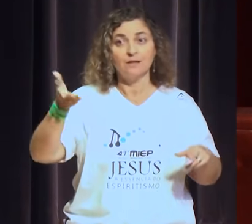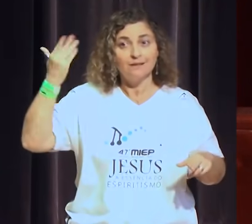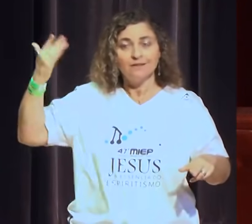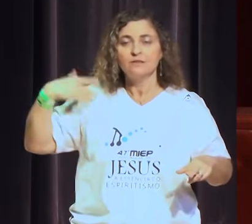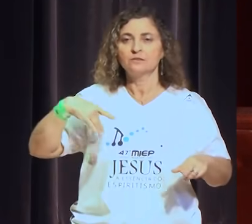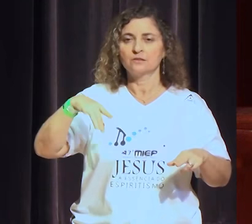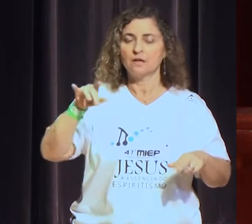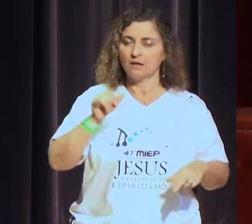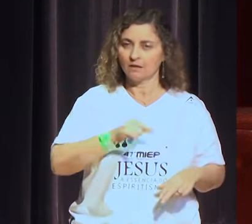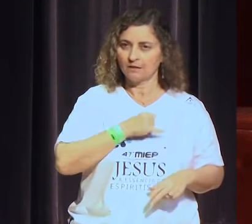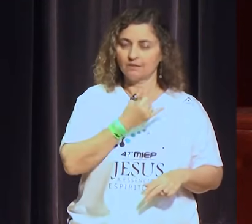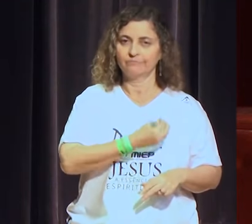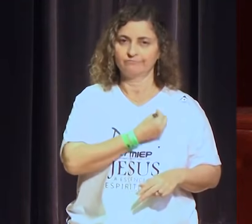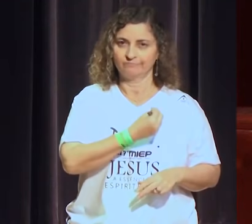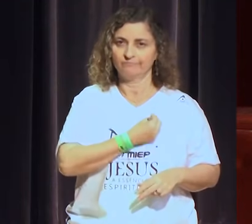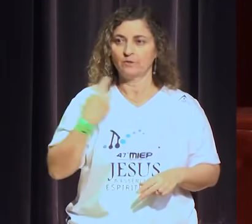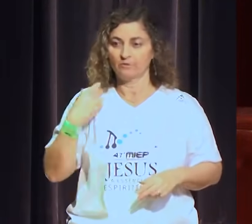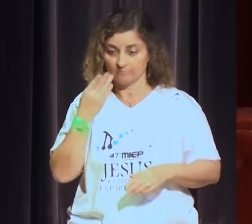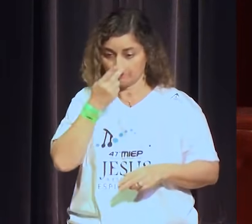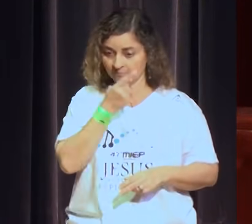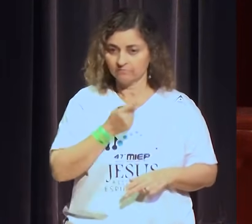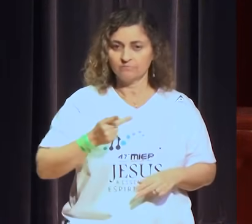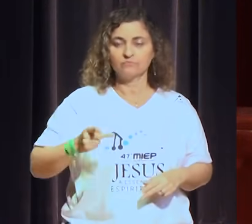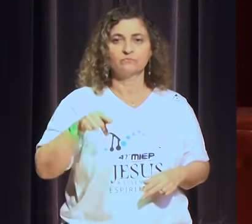Não estão todas mais encarnadas.